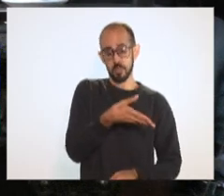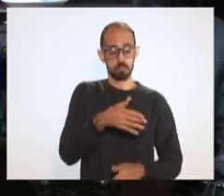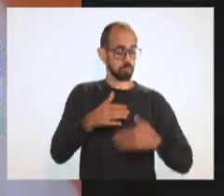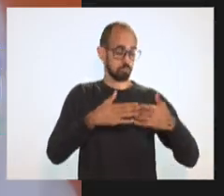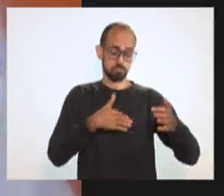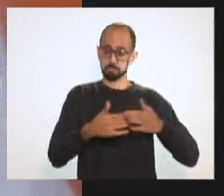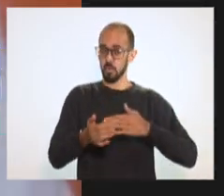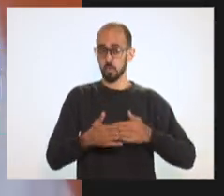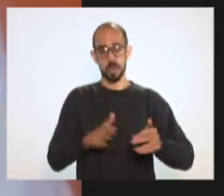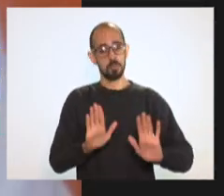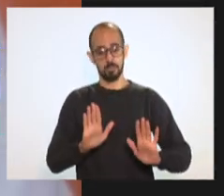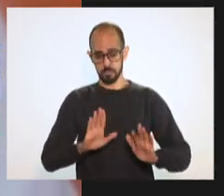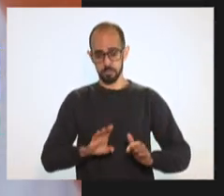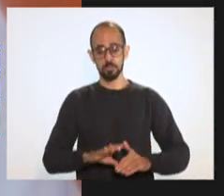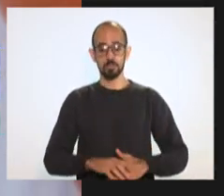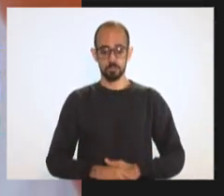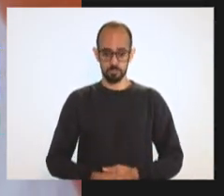Camilo.